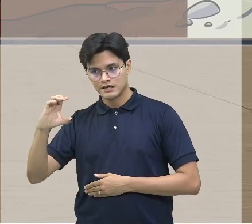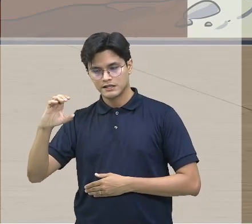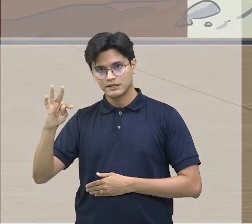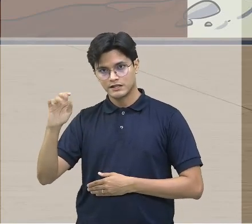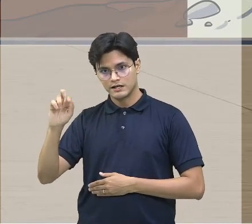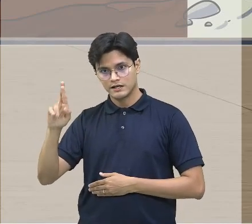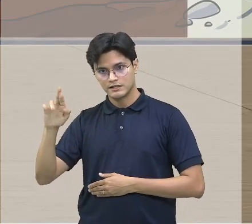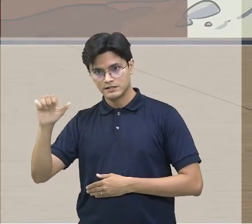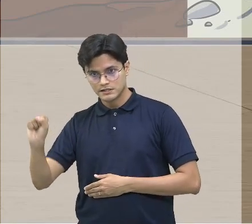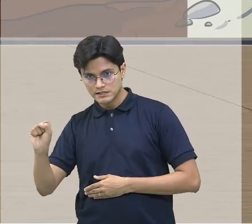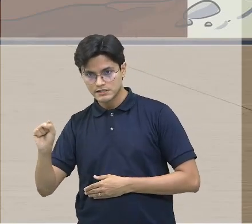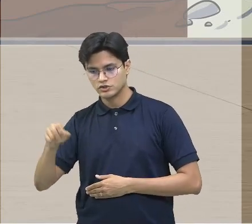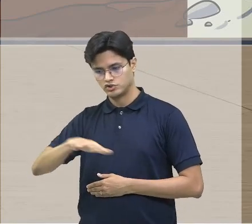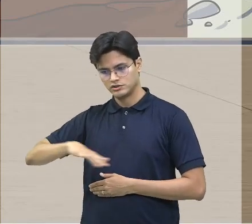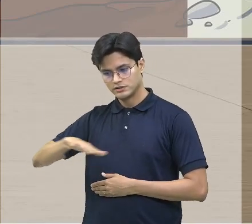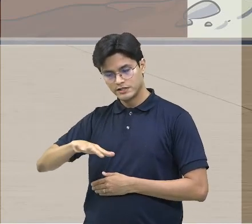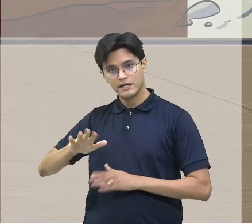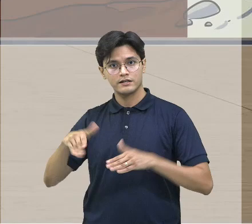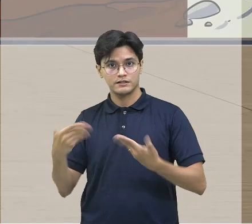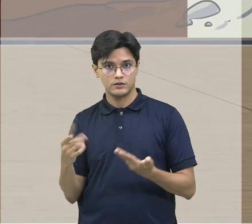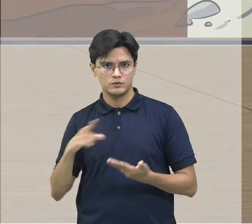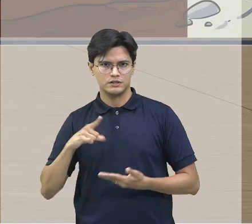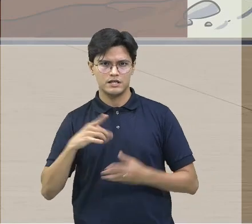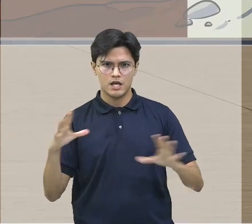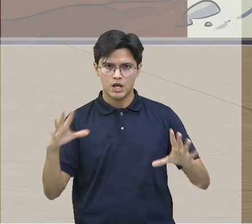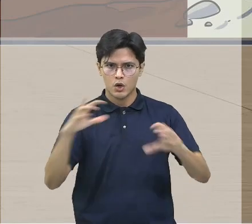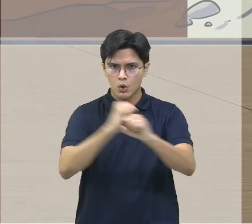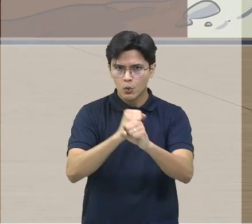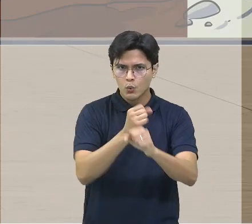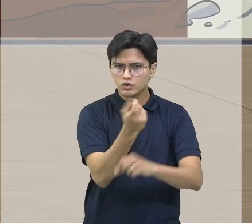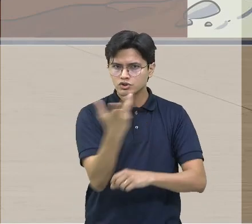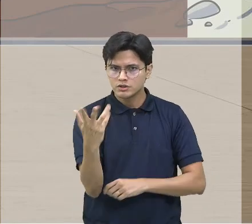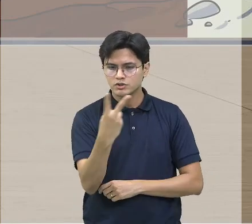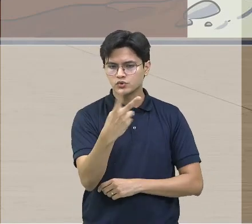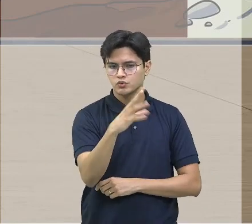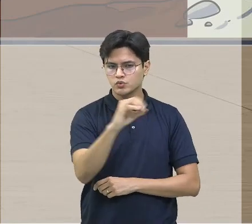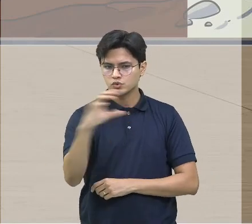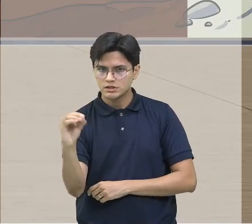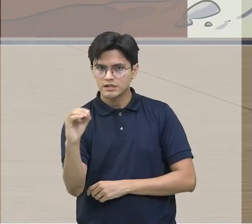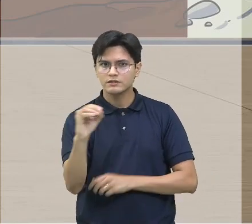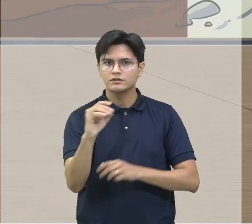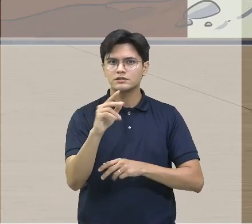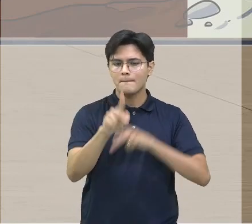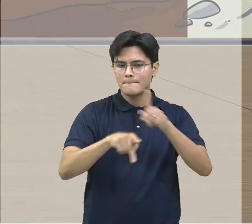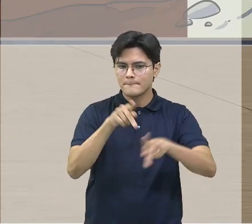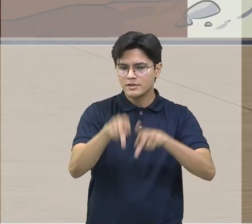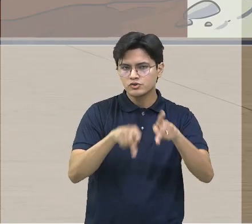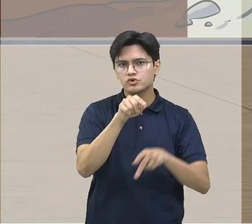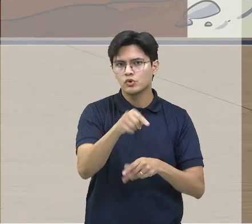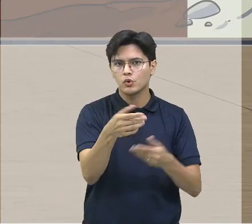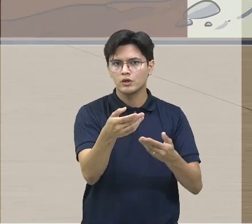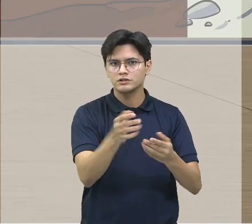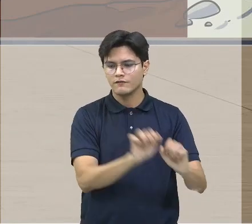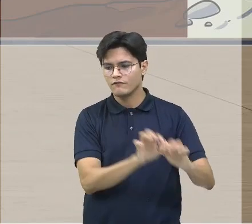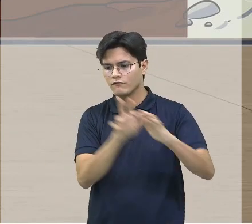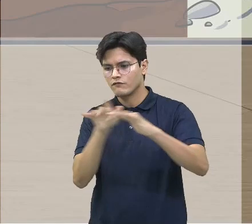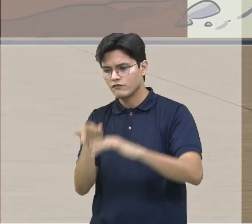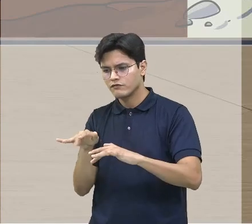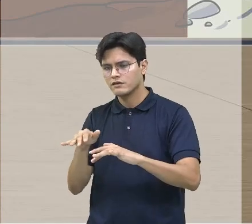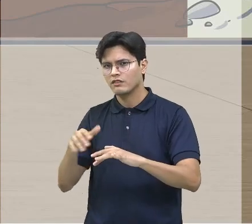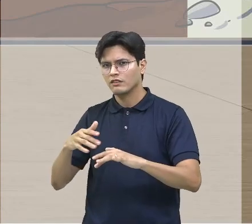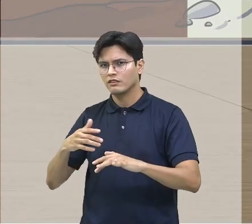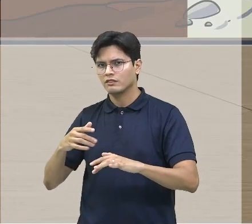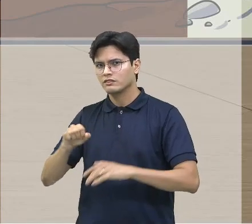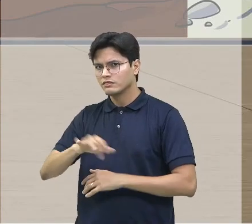terra que eu sou dono. Eu posso negar a entrada delas? Posso, a terra é minha. Mas eu posso também recebê-las desde